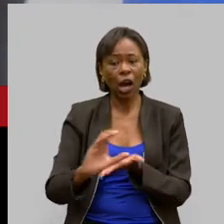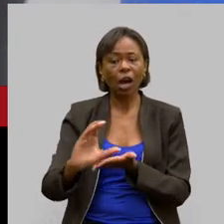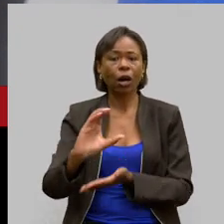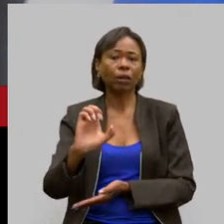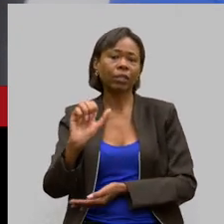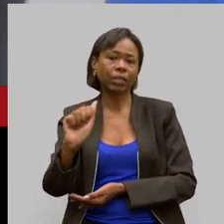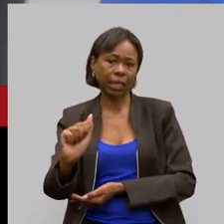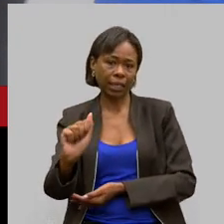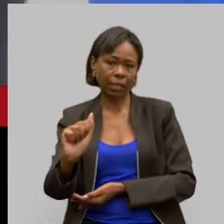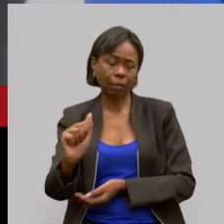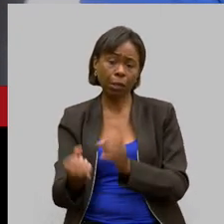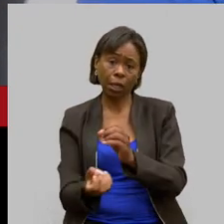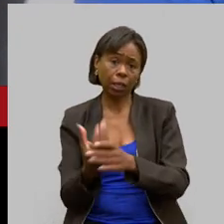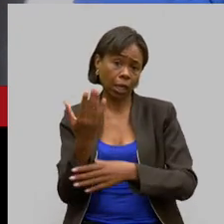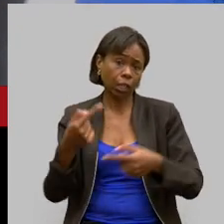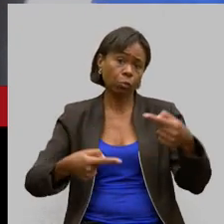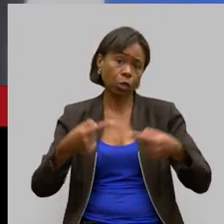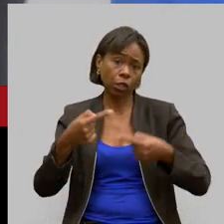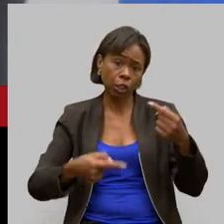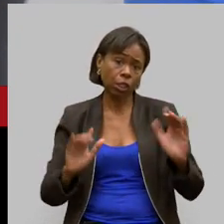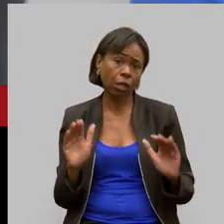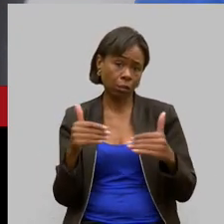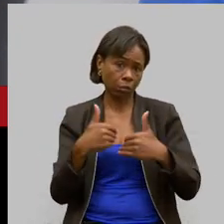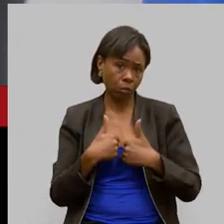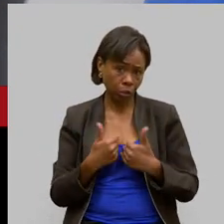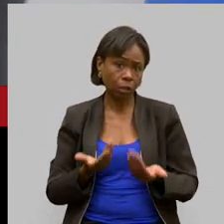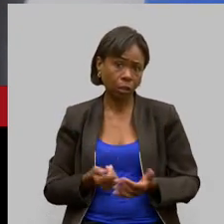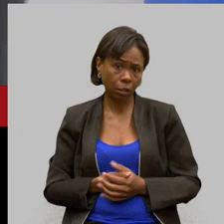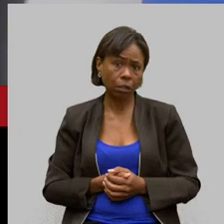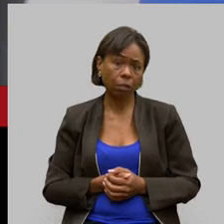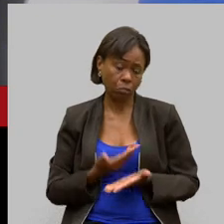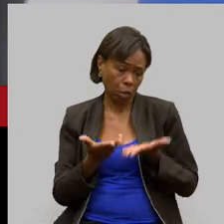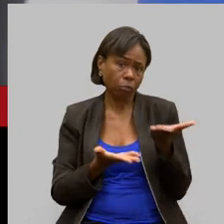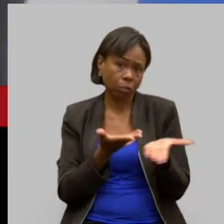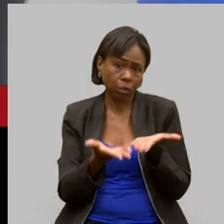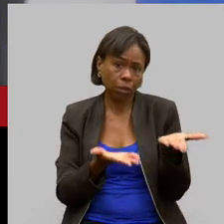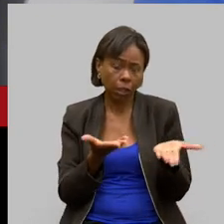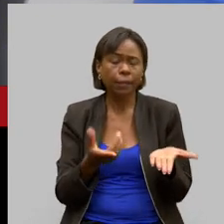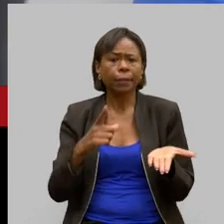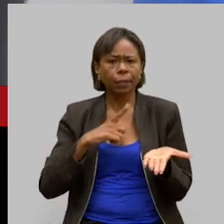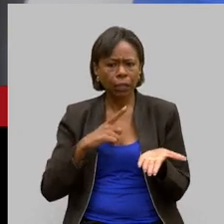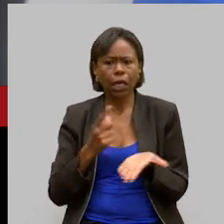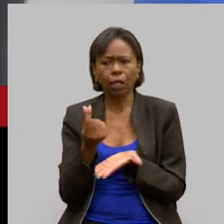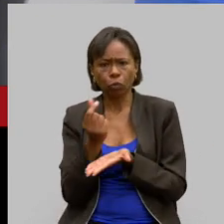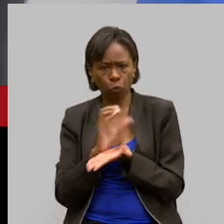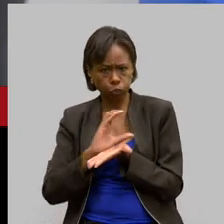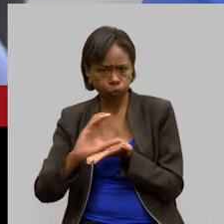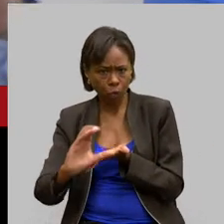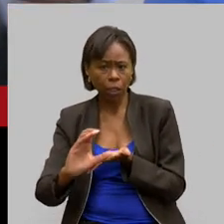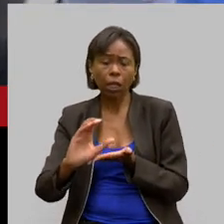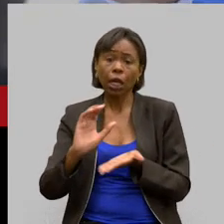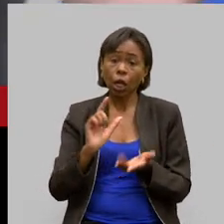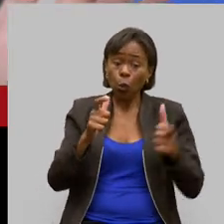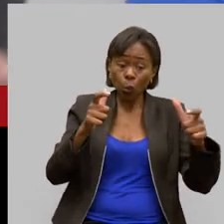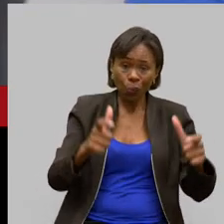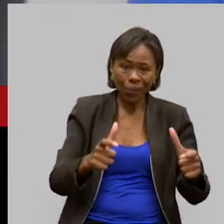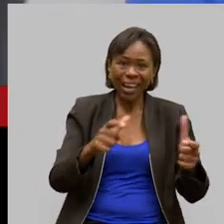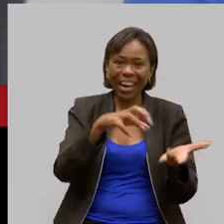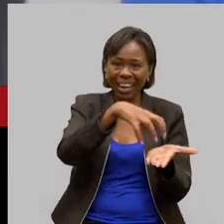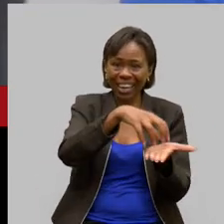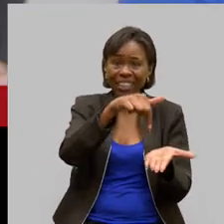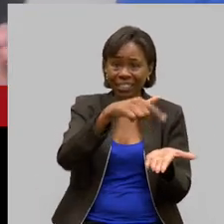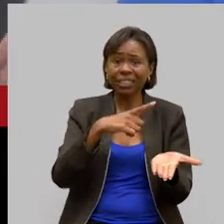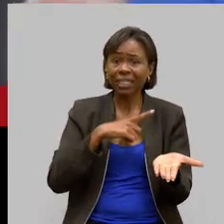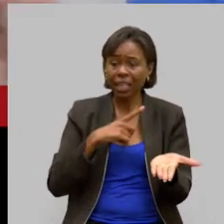implementação de política de atendimento aos autistas Então a gente tem a fonte orçamentária e tem já o equipamento público aí depois é fazer